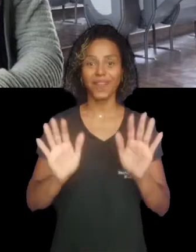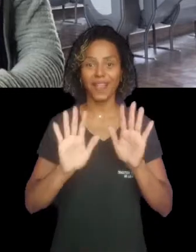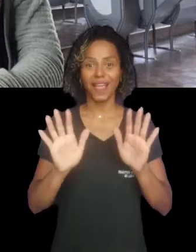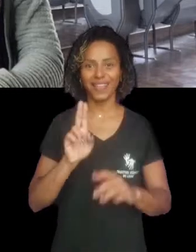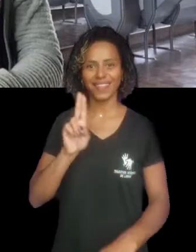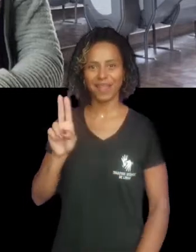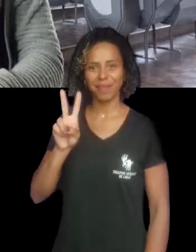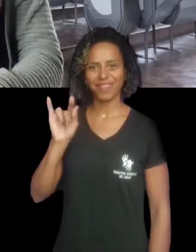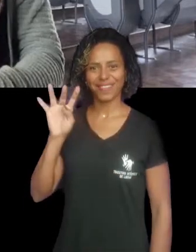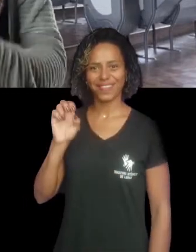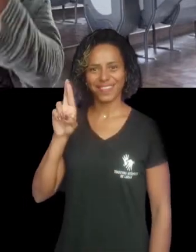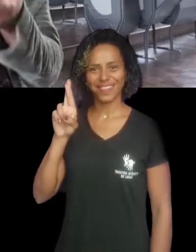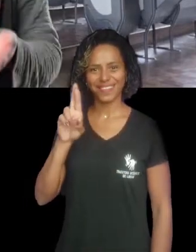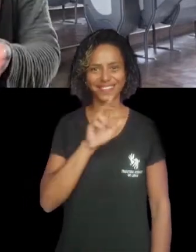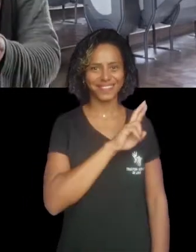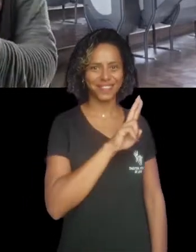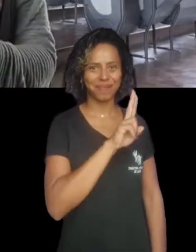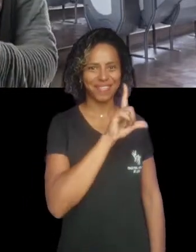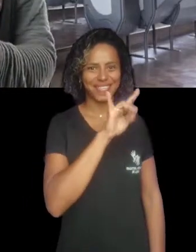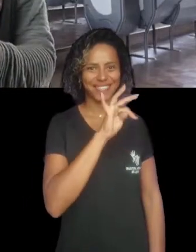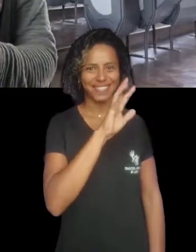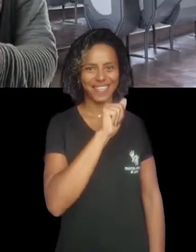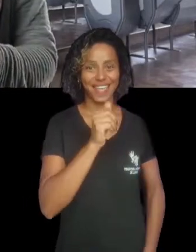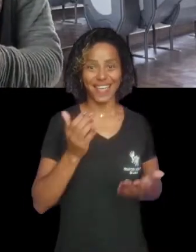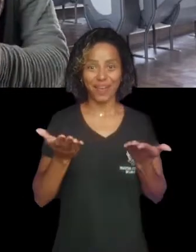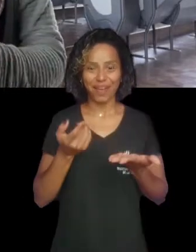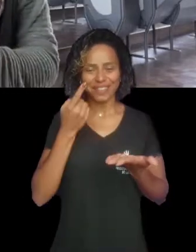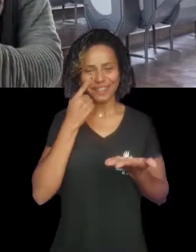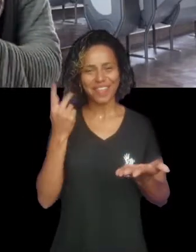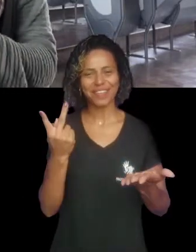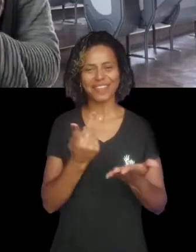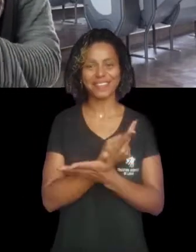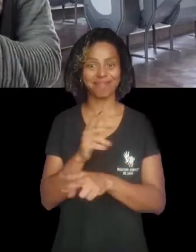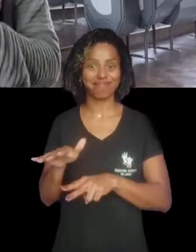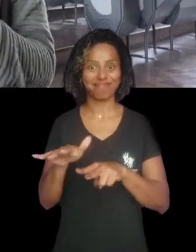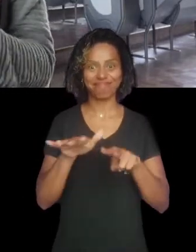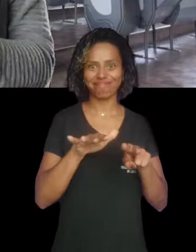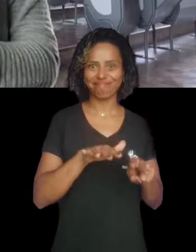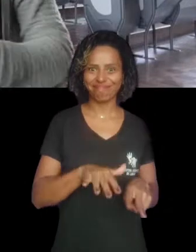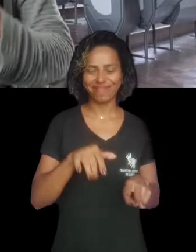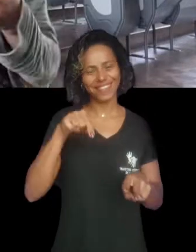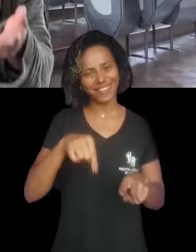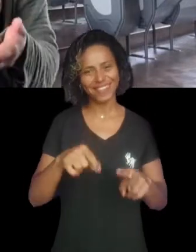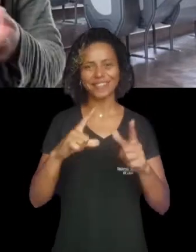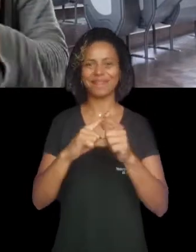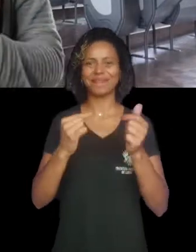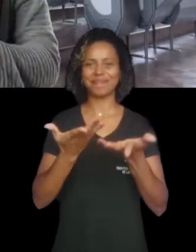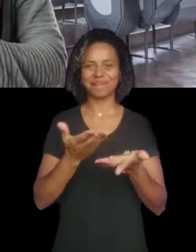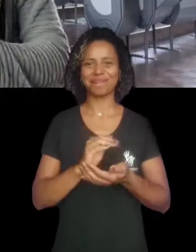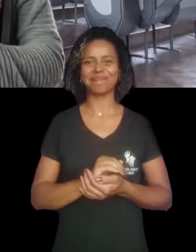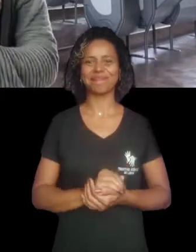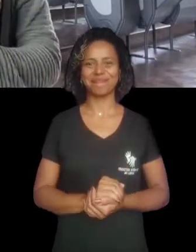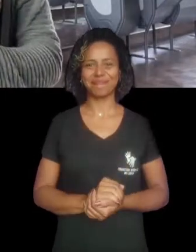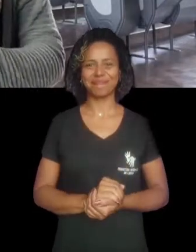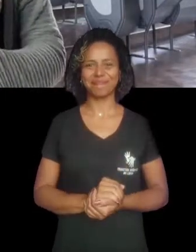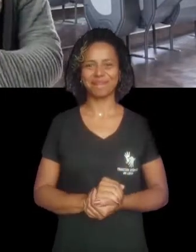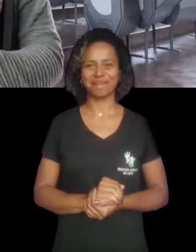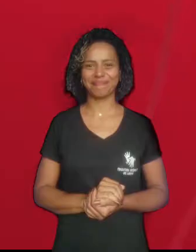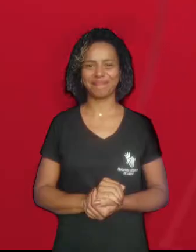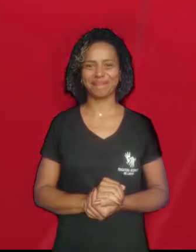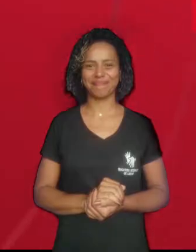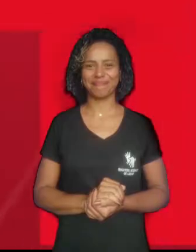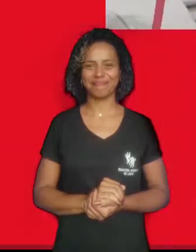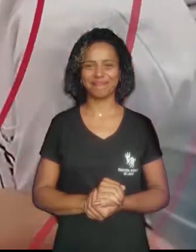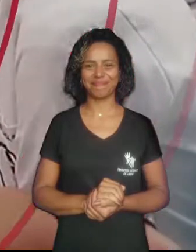o Olá meu nome é Vitor eu sou a Letícia Santos e você fica sabendo agora o que foi destaque esta semana na web